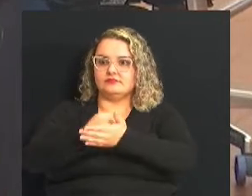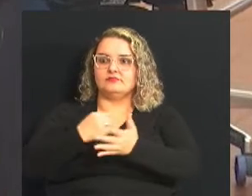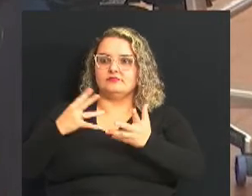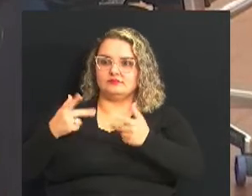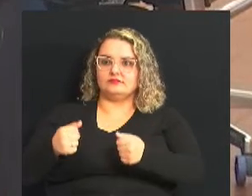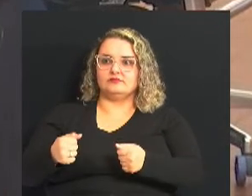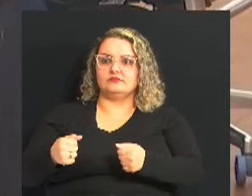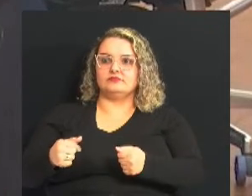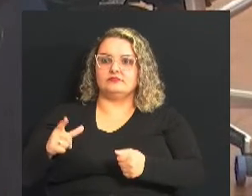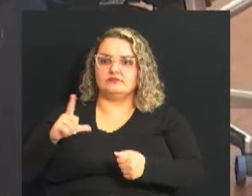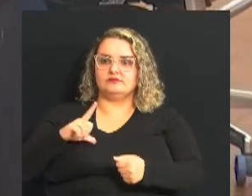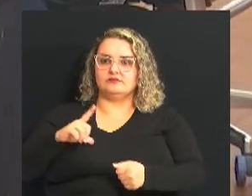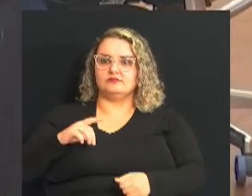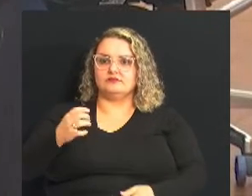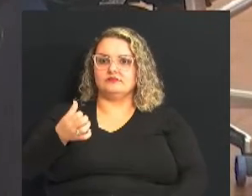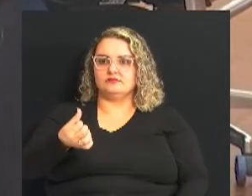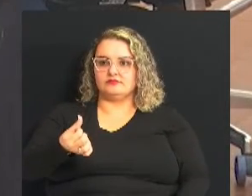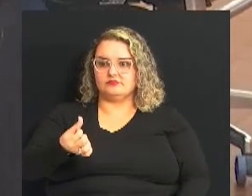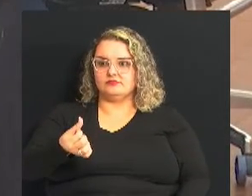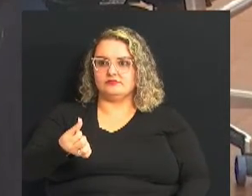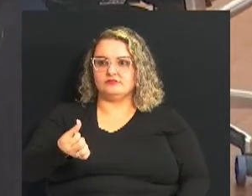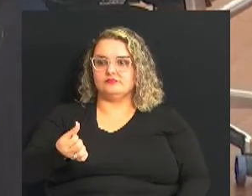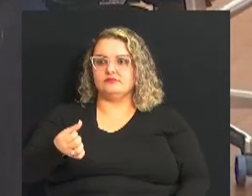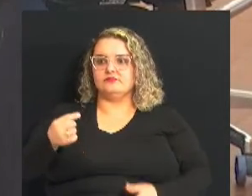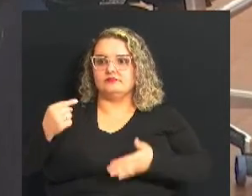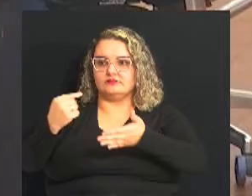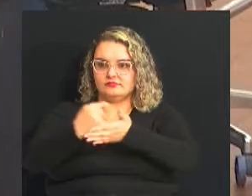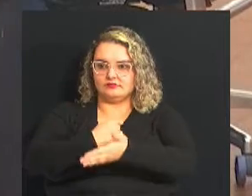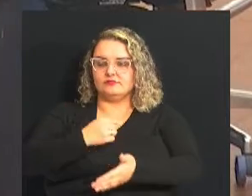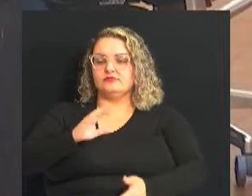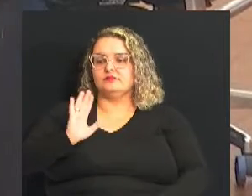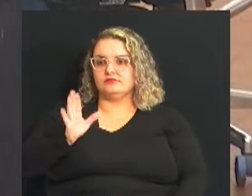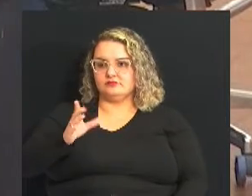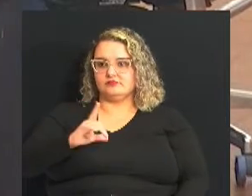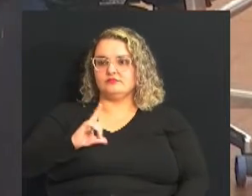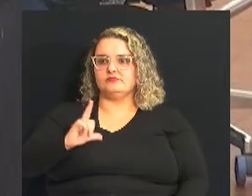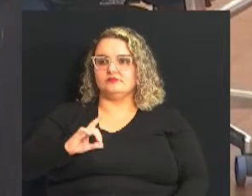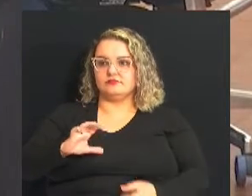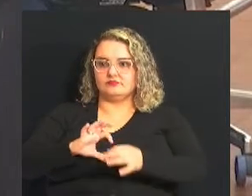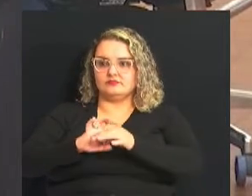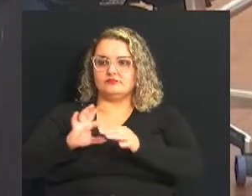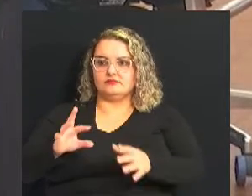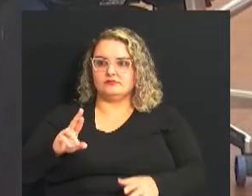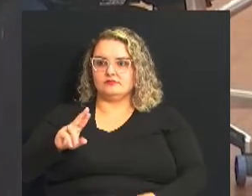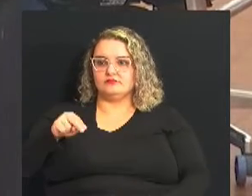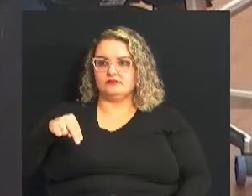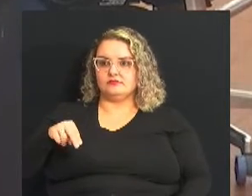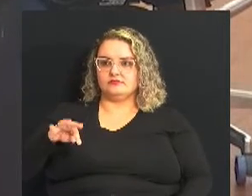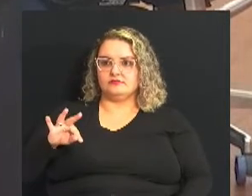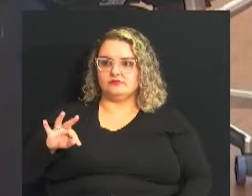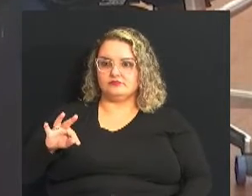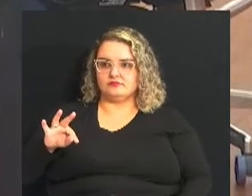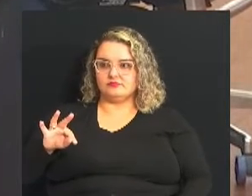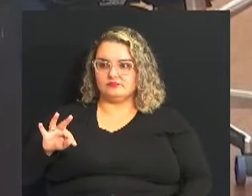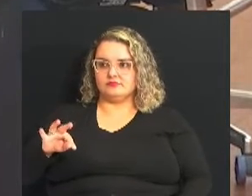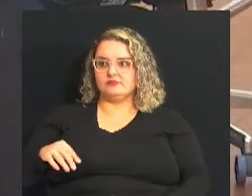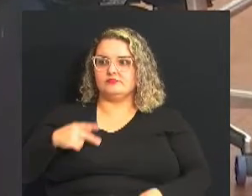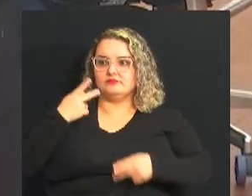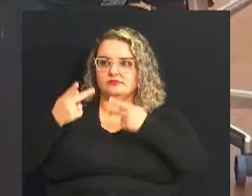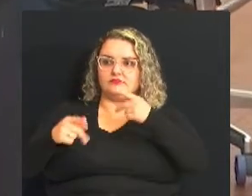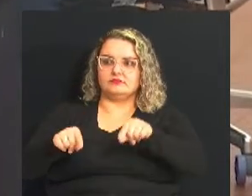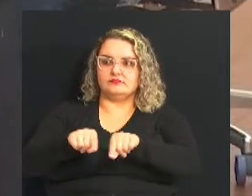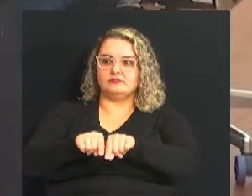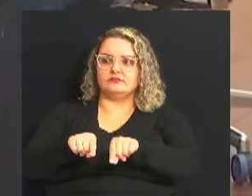umas 6 aqui, ele já tinha mandado uma e depois deixar para o pessoal da RNP falar um pouco também. Então,